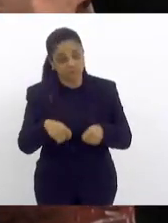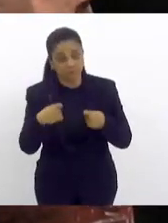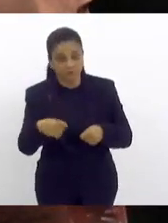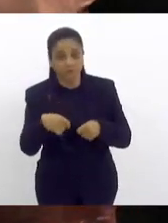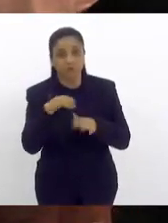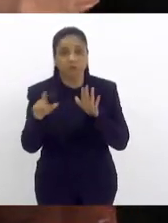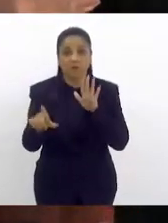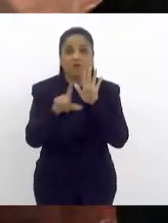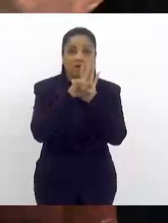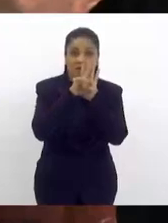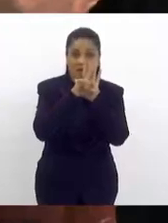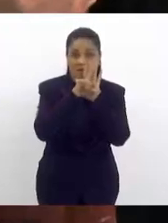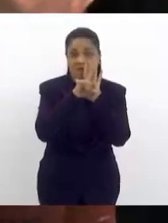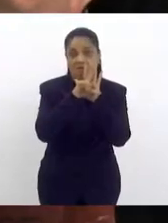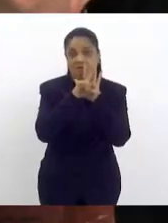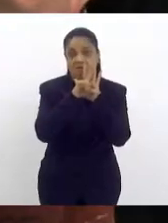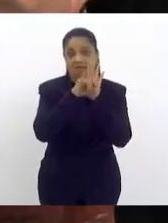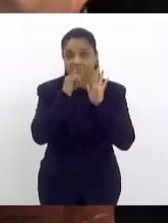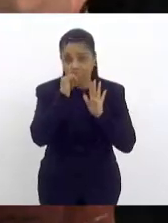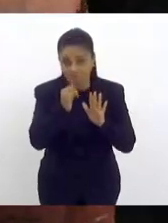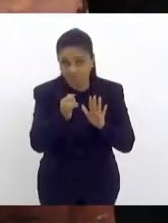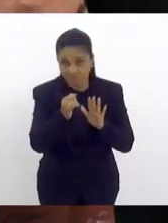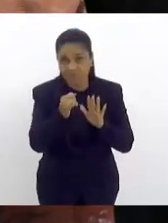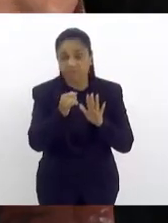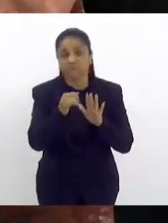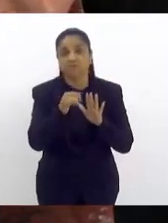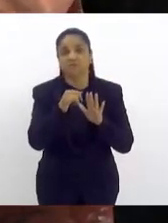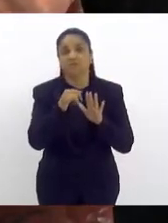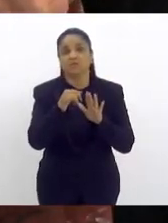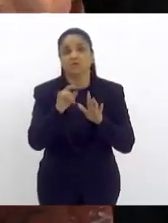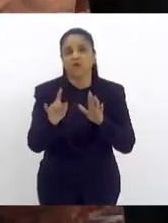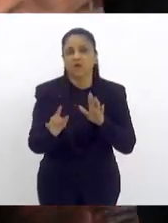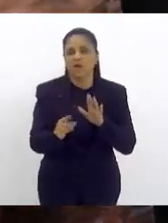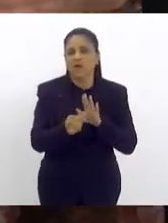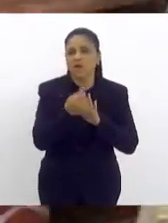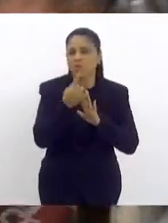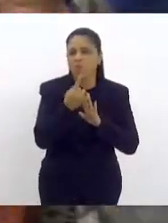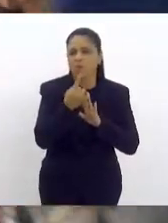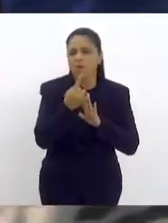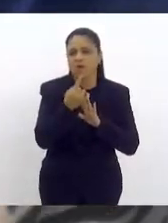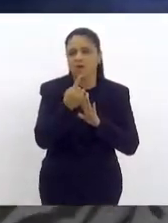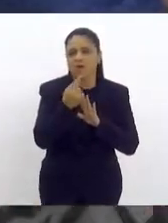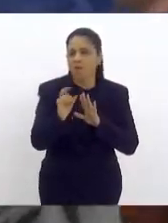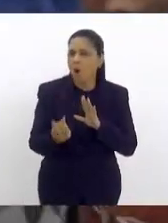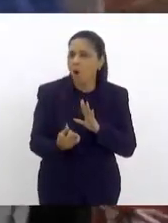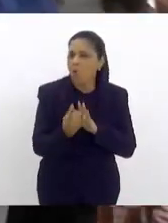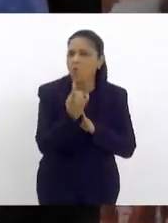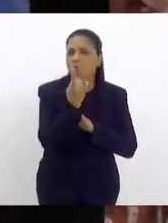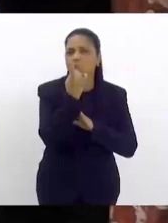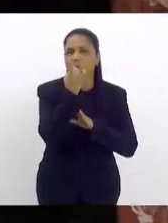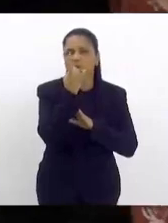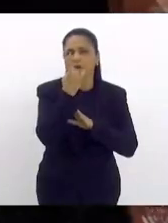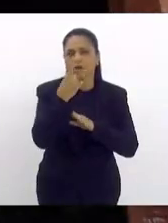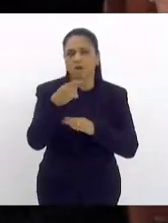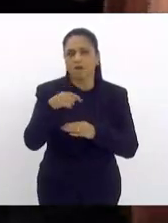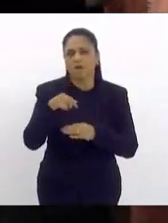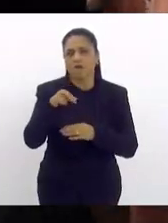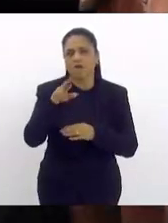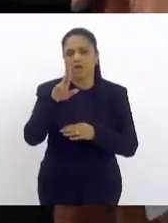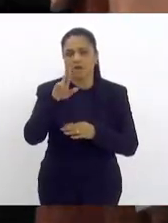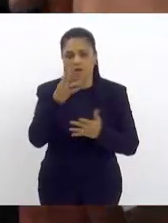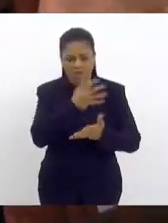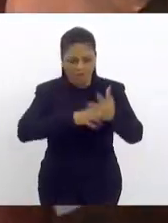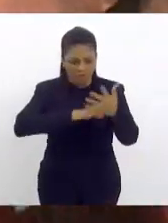a lei faz menção a uma das revoluções talvez a única revolução bem